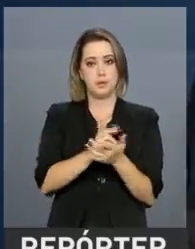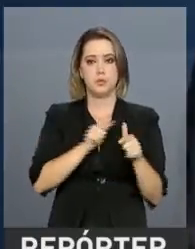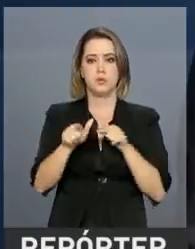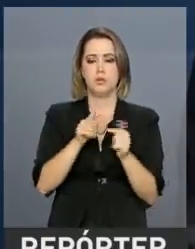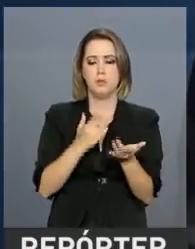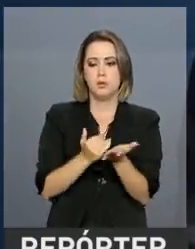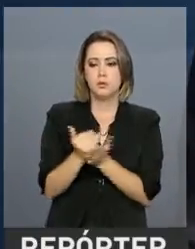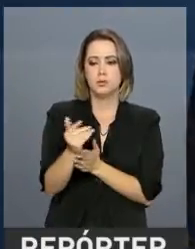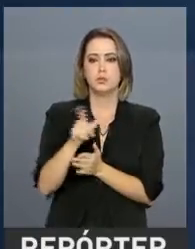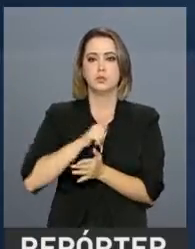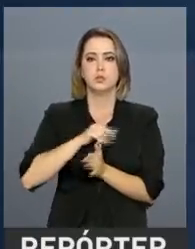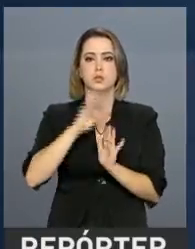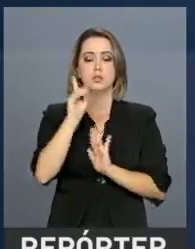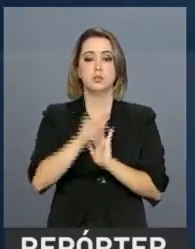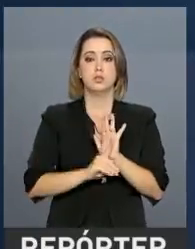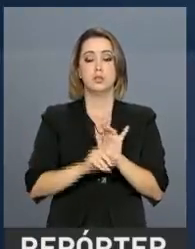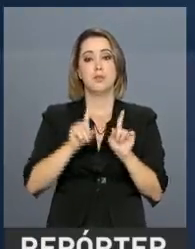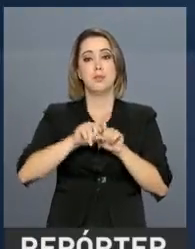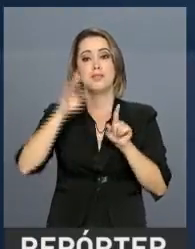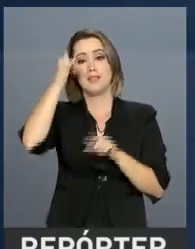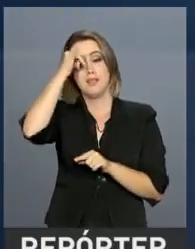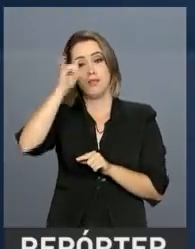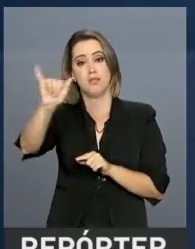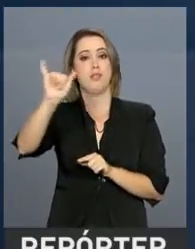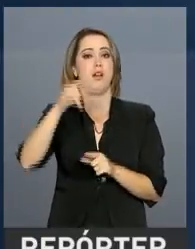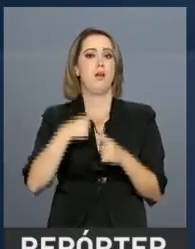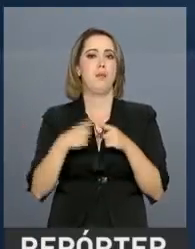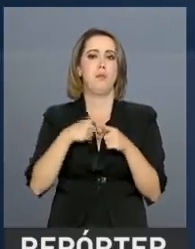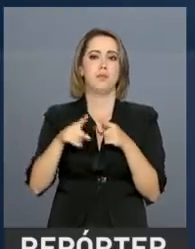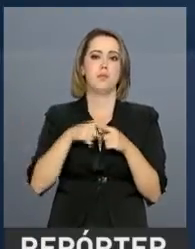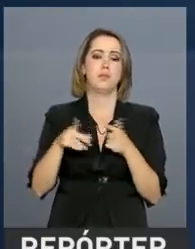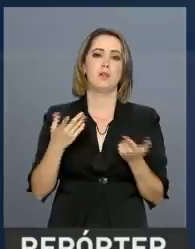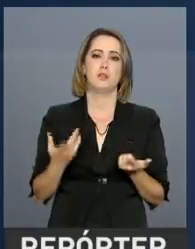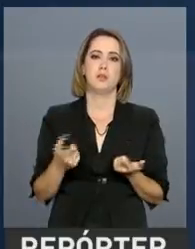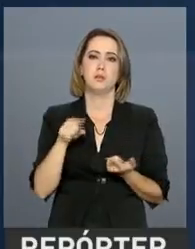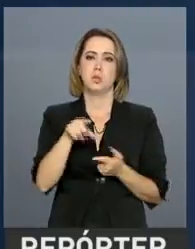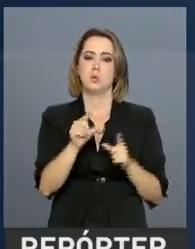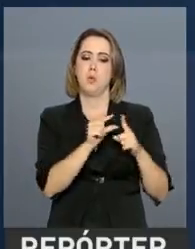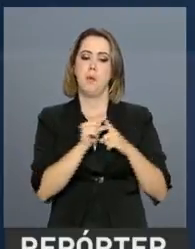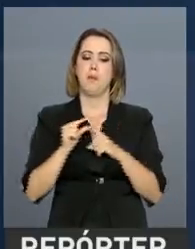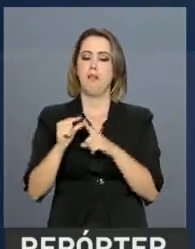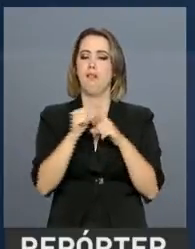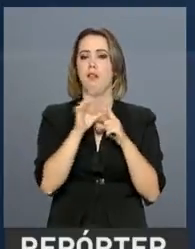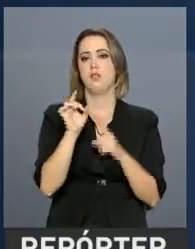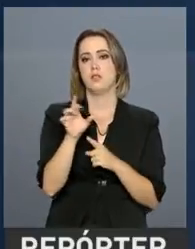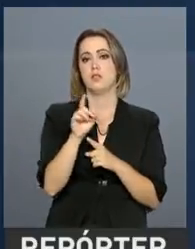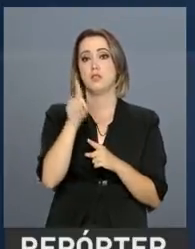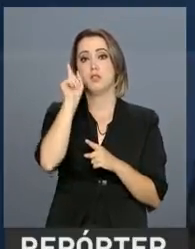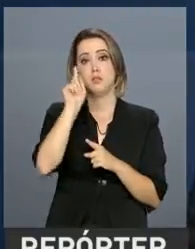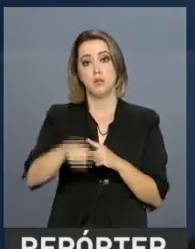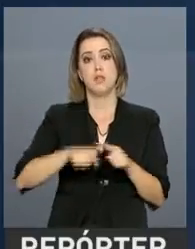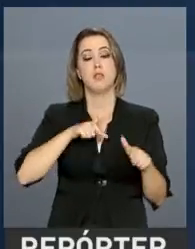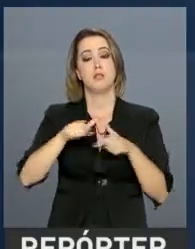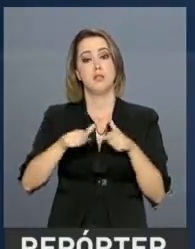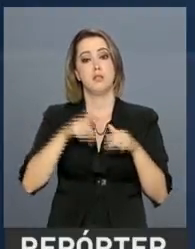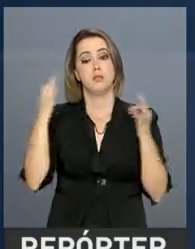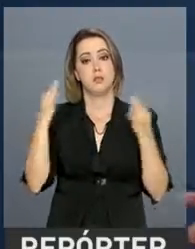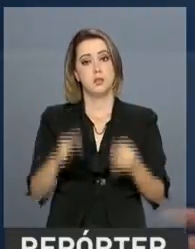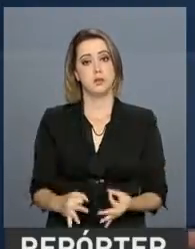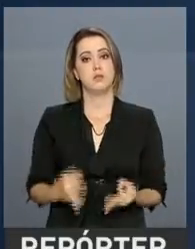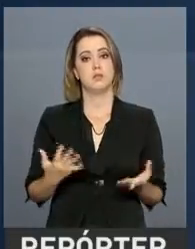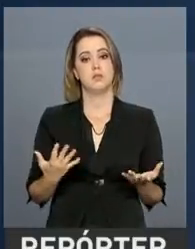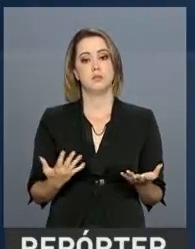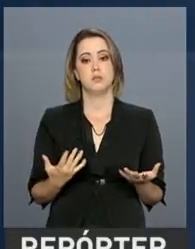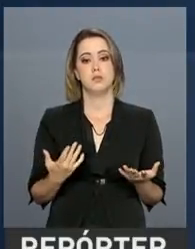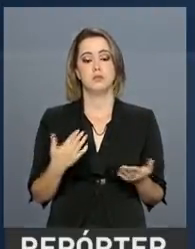perder nada do que tem mas é prevenir o brasil no futuro porque isso não são palavras apenas são gestos concretos são fatos concretos